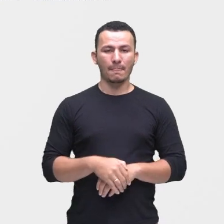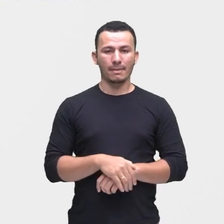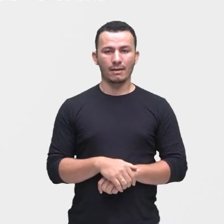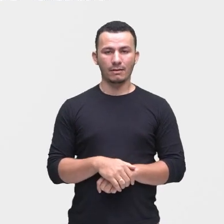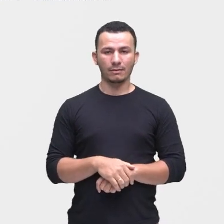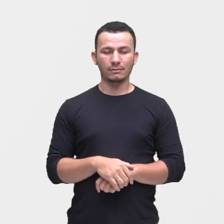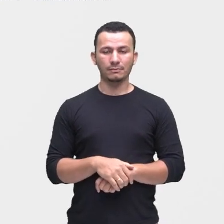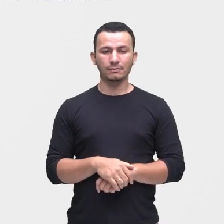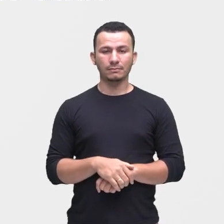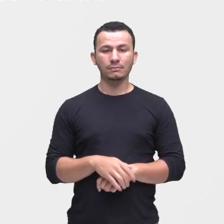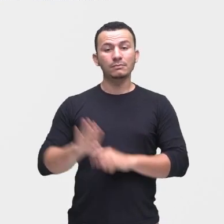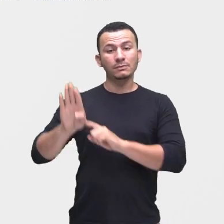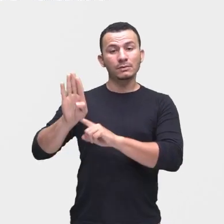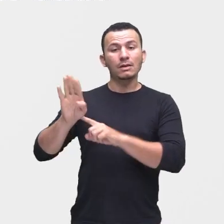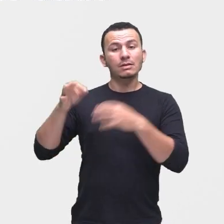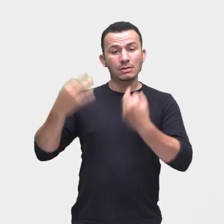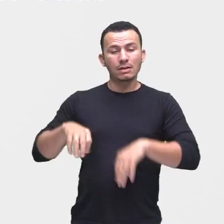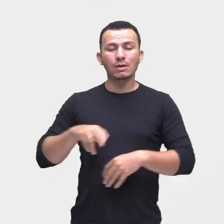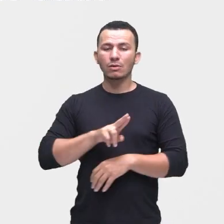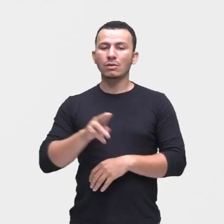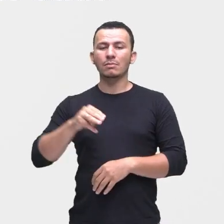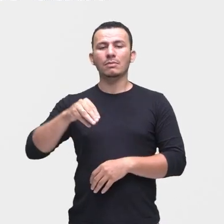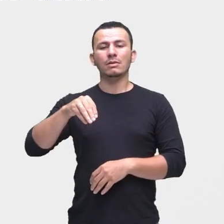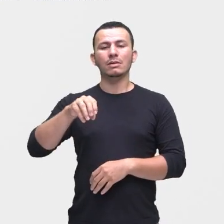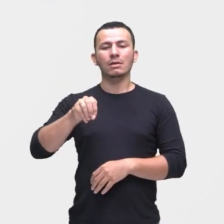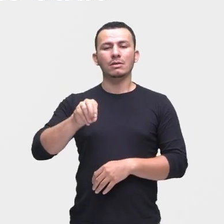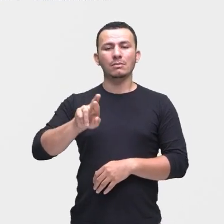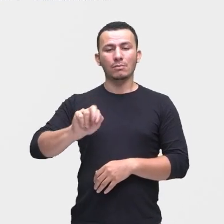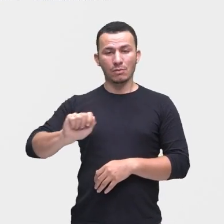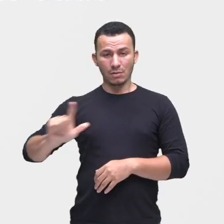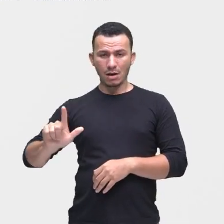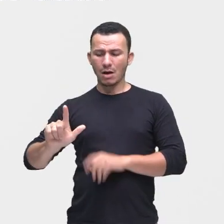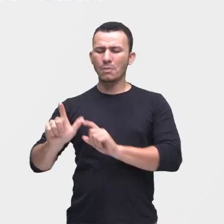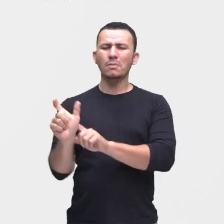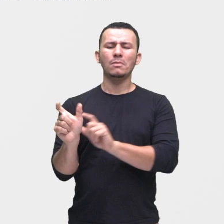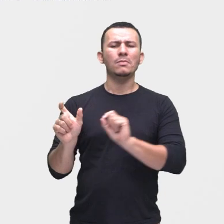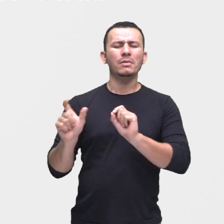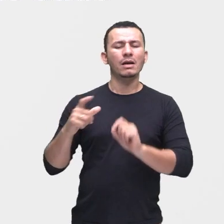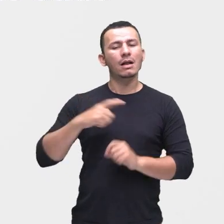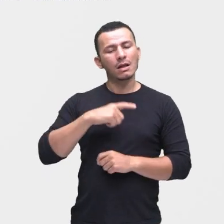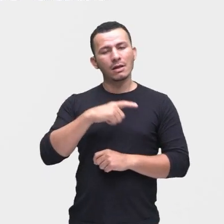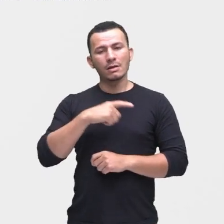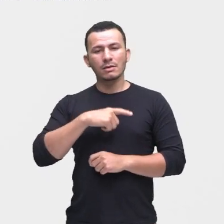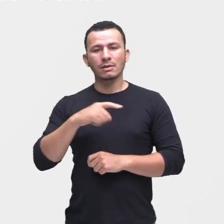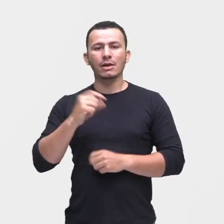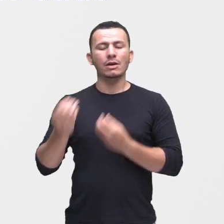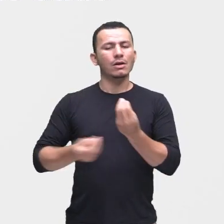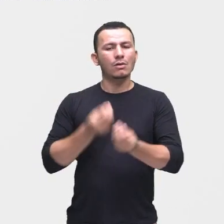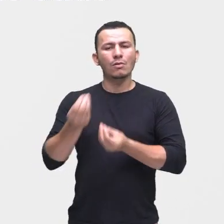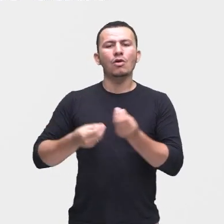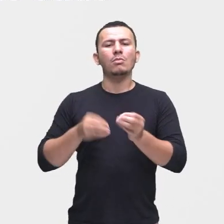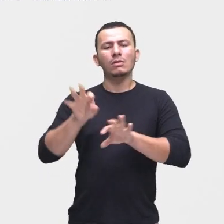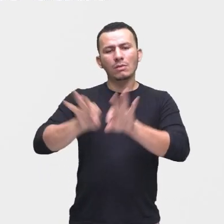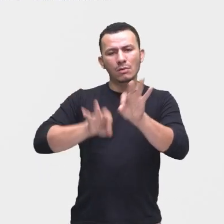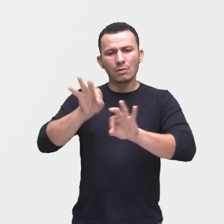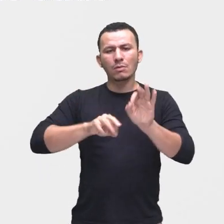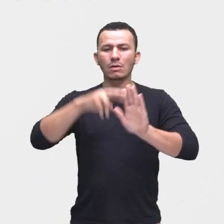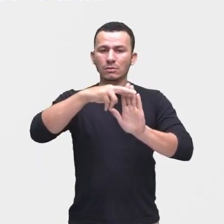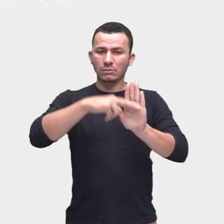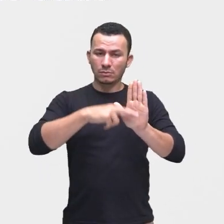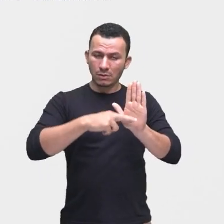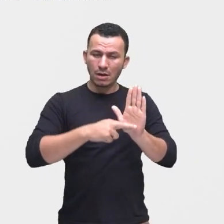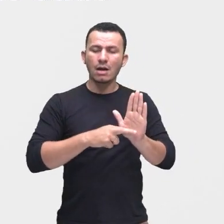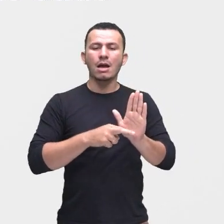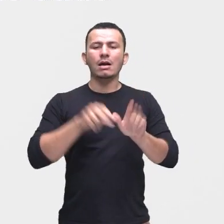a alternativa B é a moral, né? A função social da moral consiste na regulação das relações entre